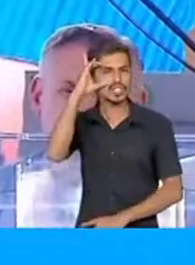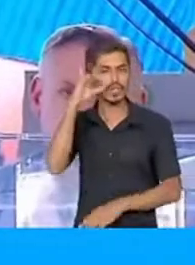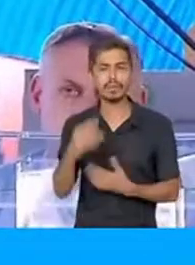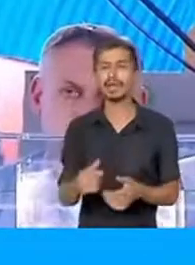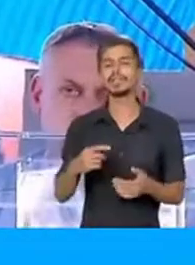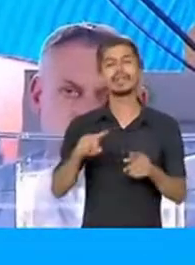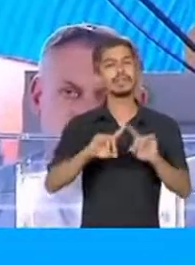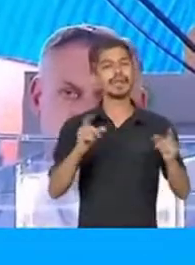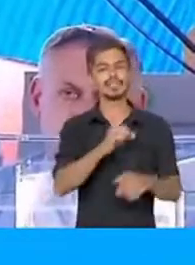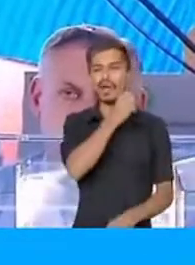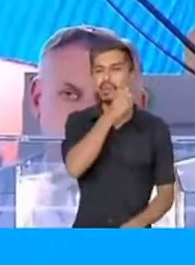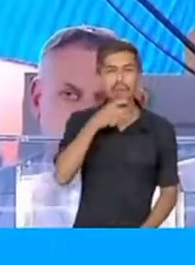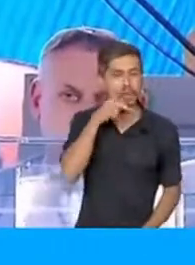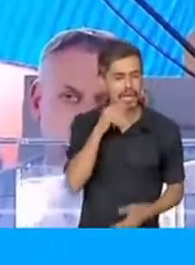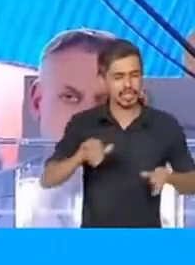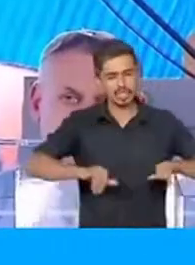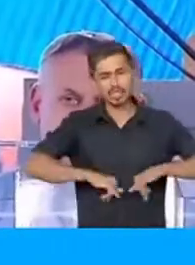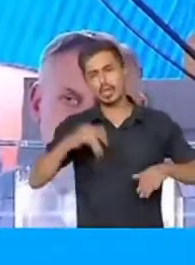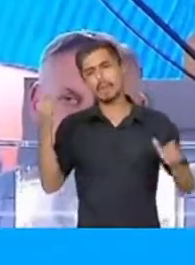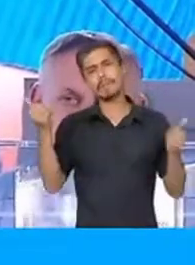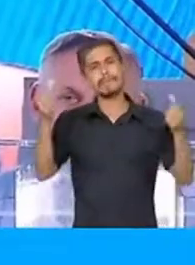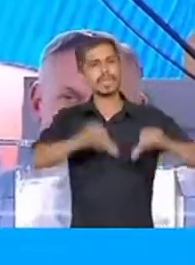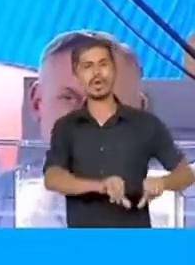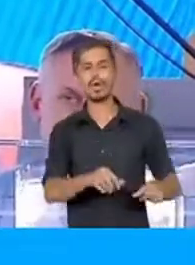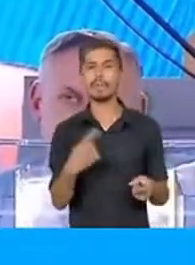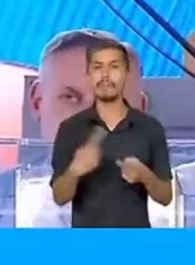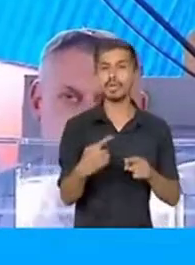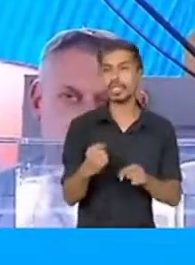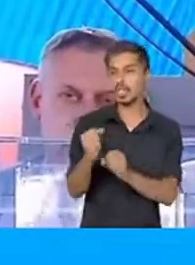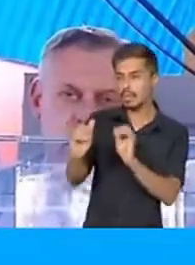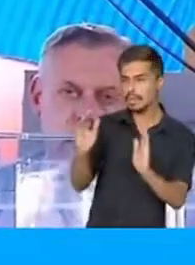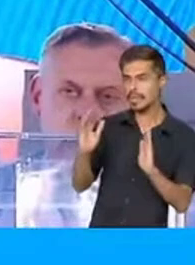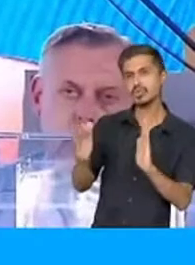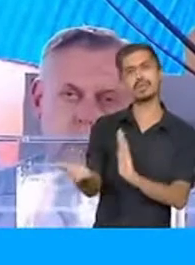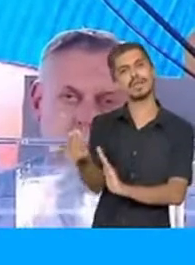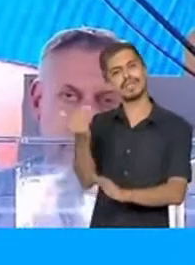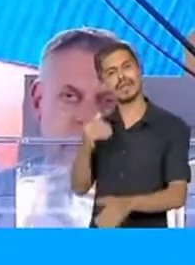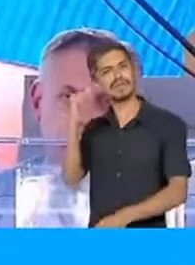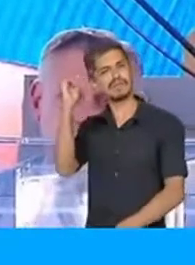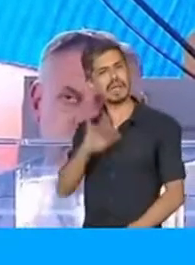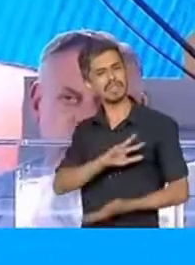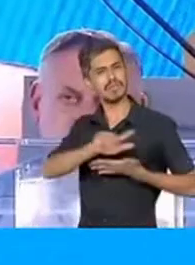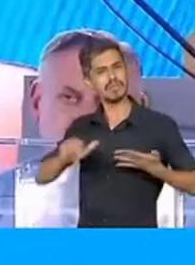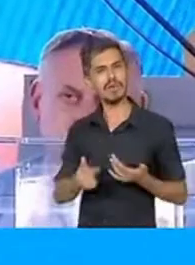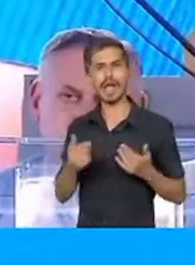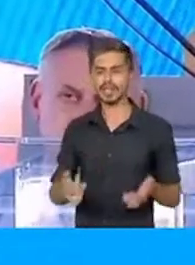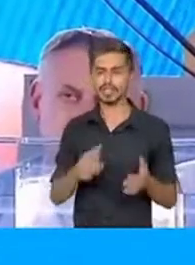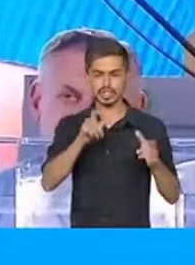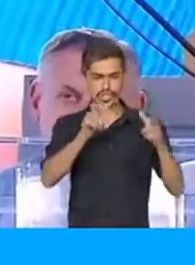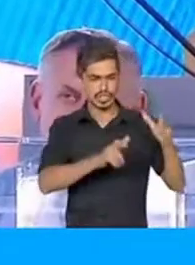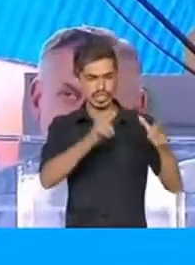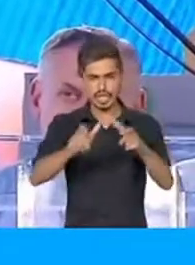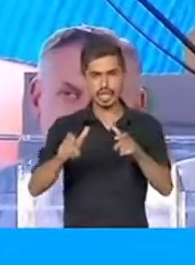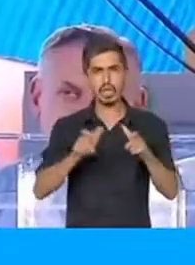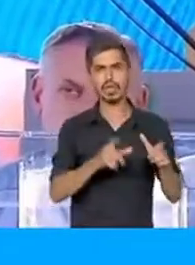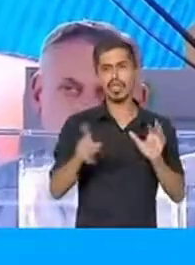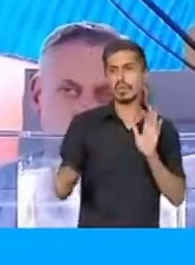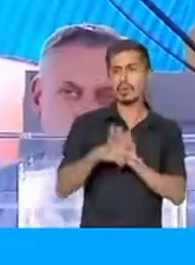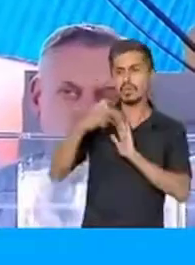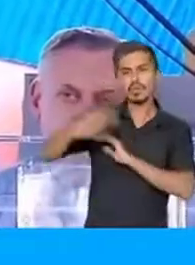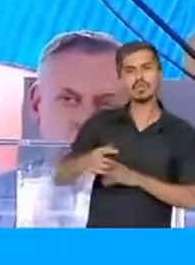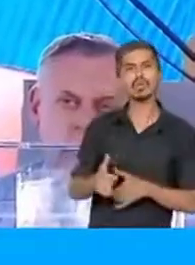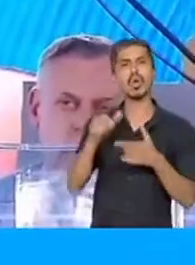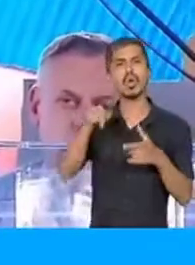muito mais, presidente. No período passado, se muitos brasileiros foram tirados do seio de suas famílias